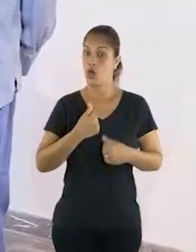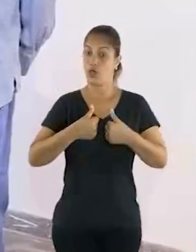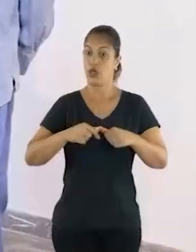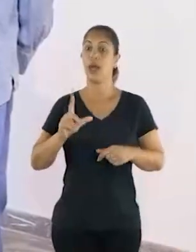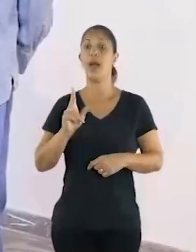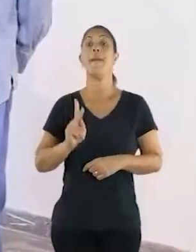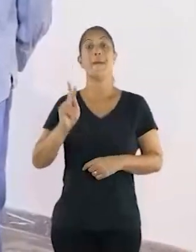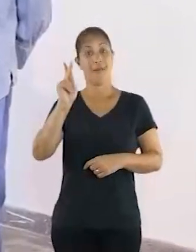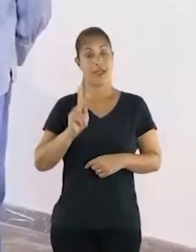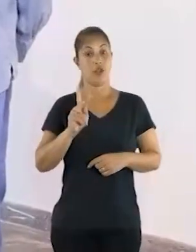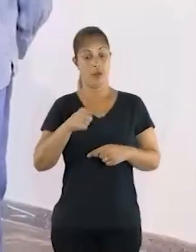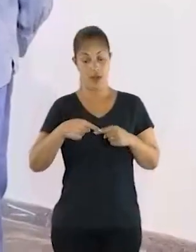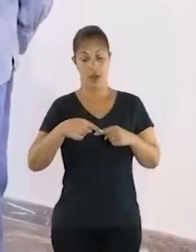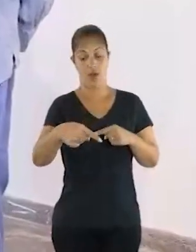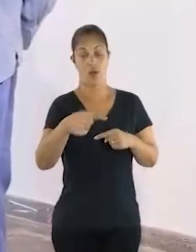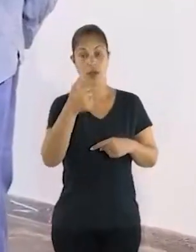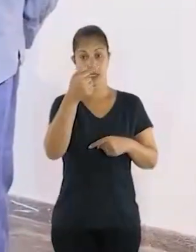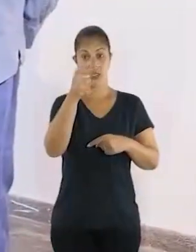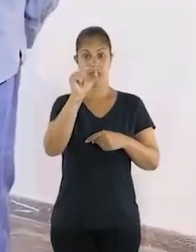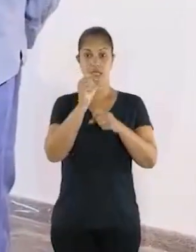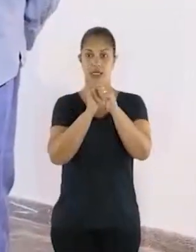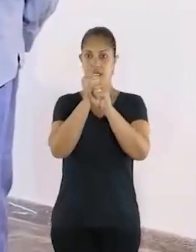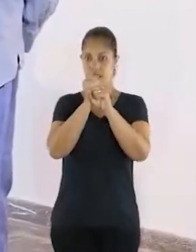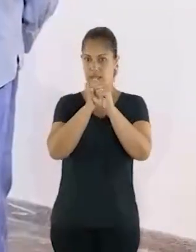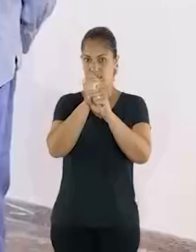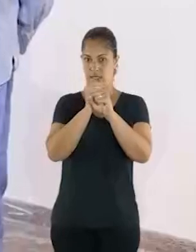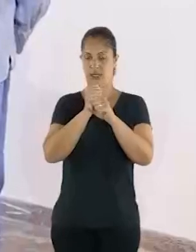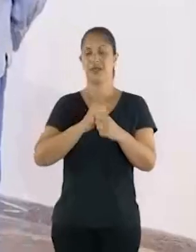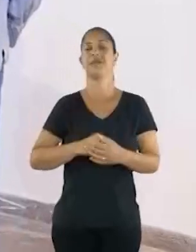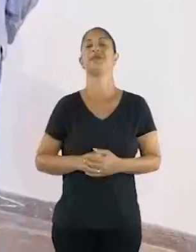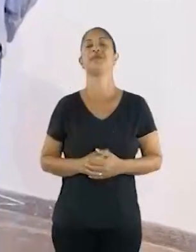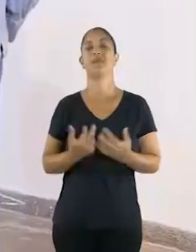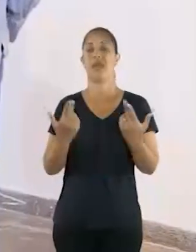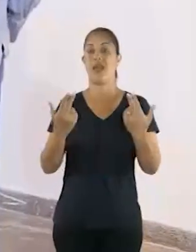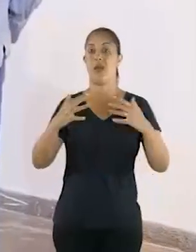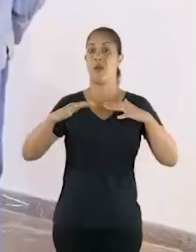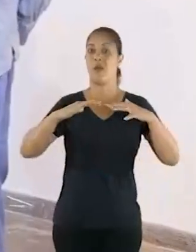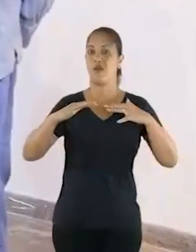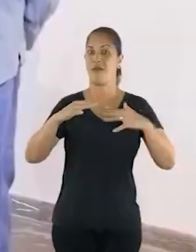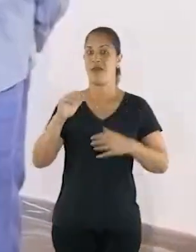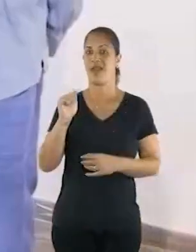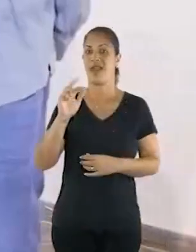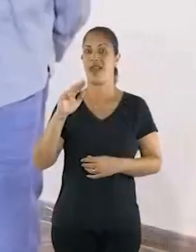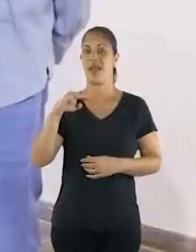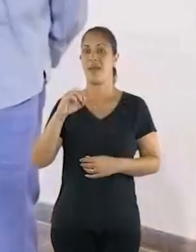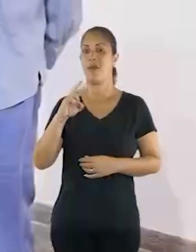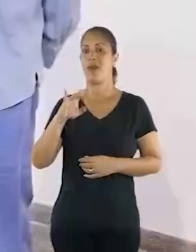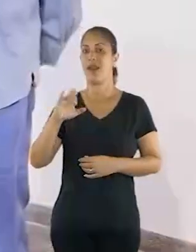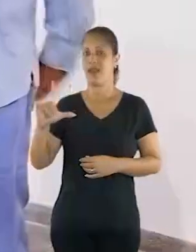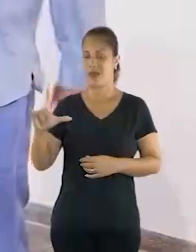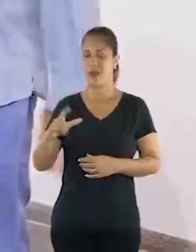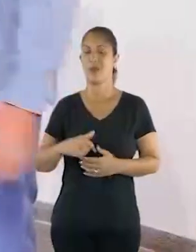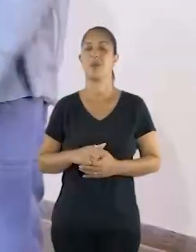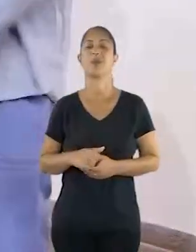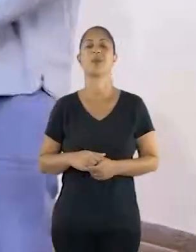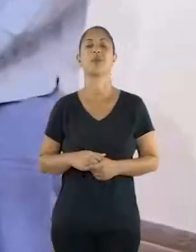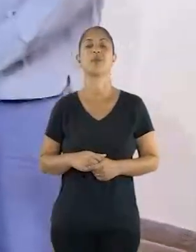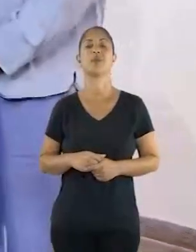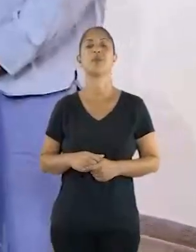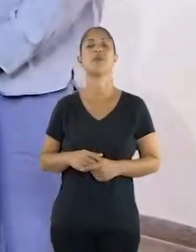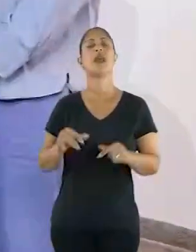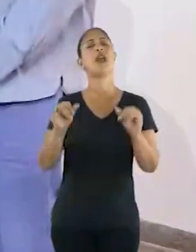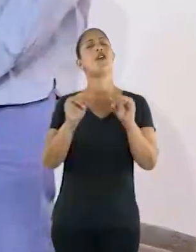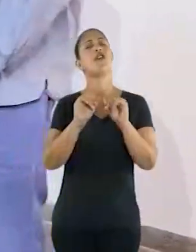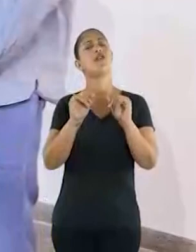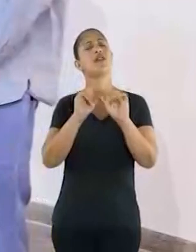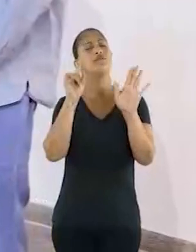a Petrobras está fazendo 70 anos, né? Ela é libriana que nem o movimento armorial, são librianos. E eles fizeram